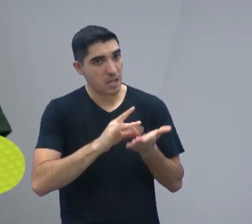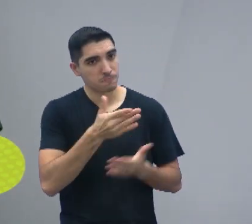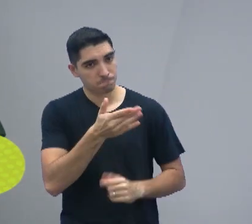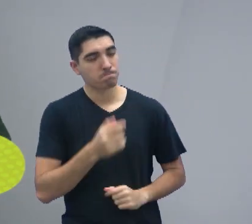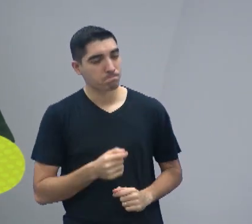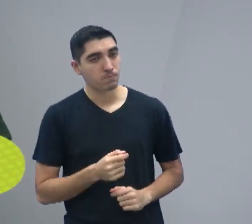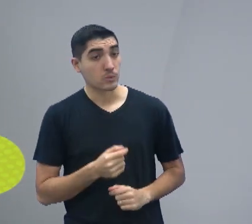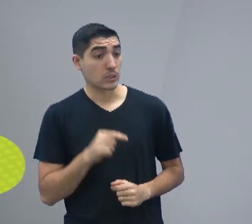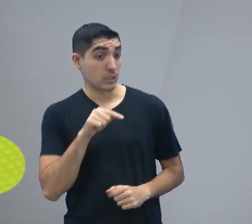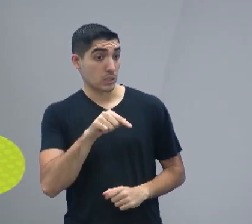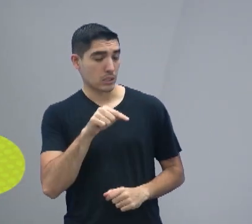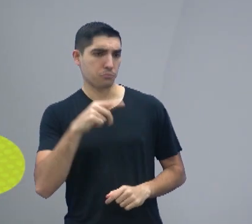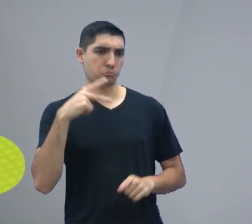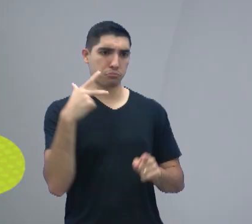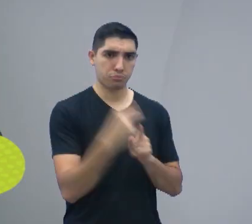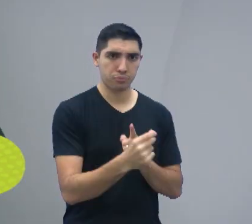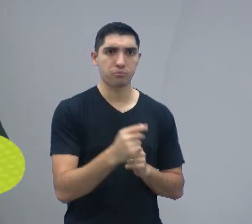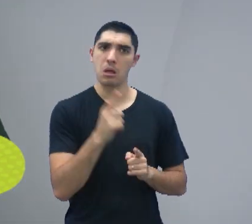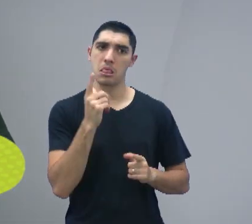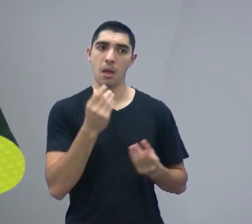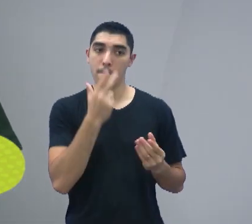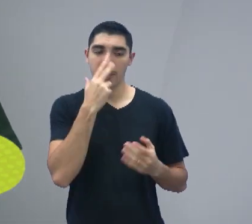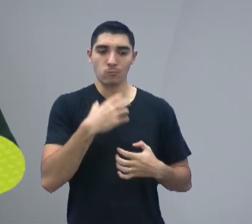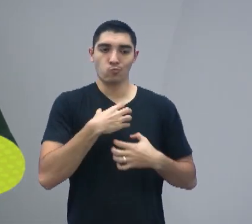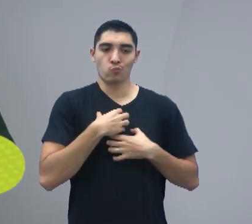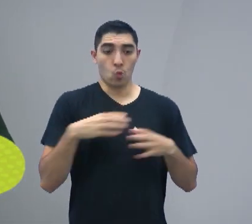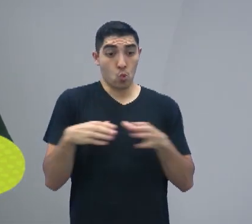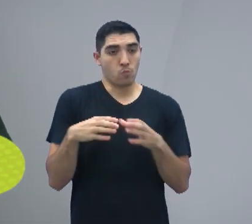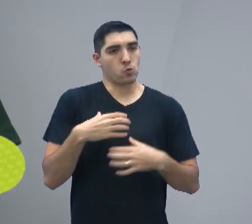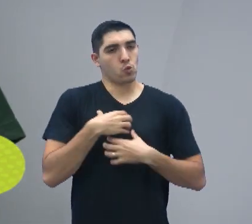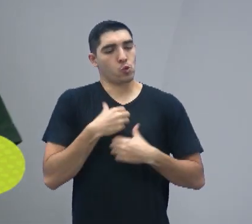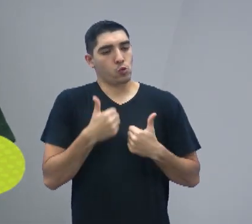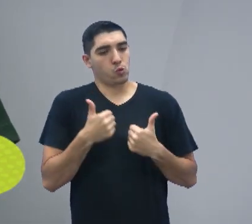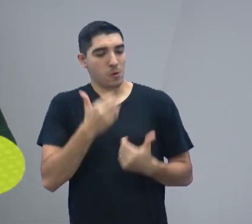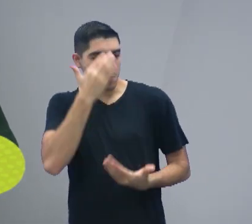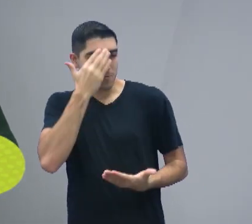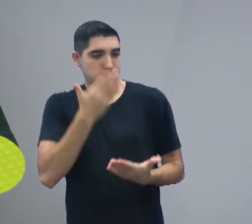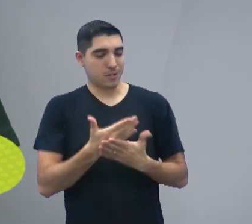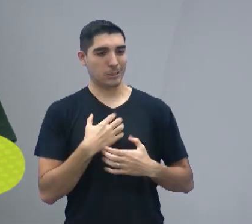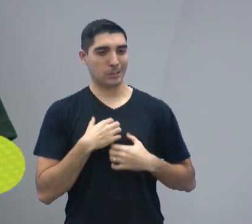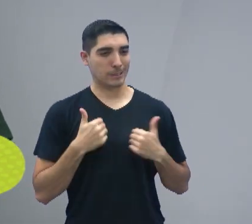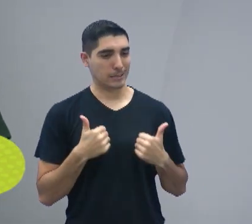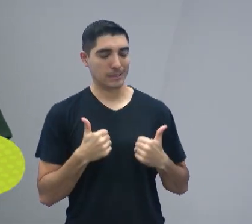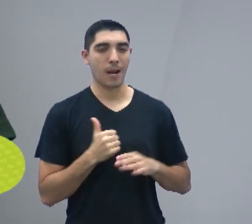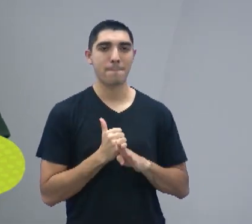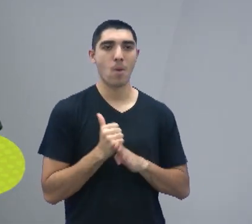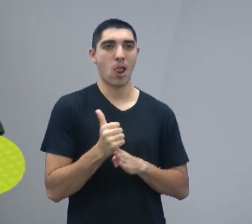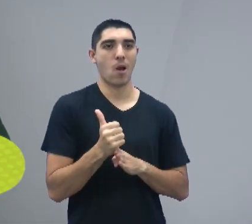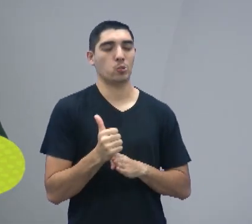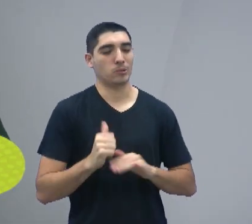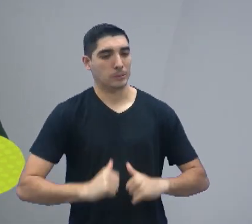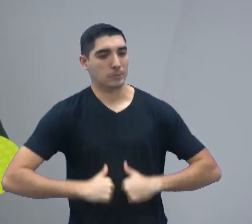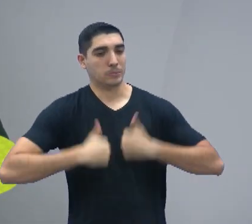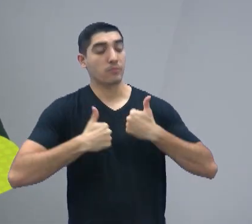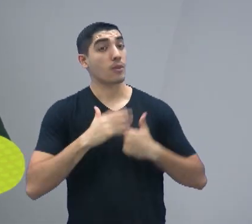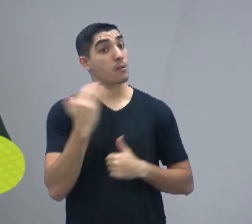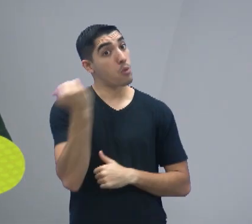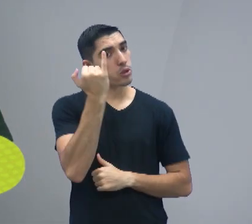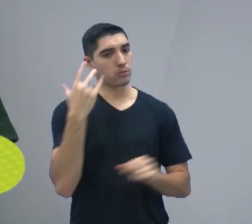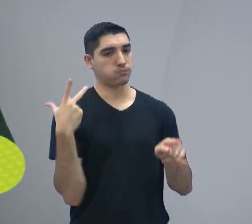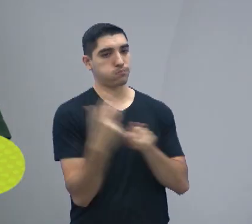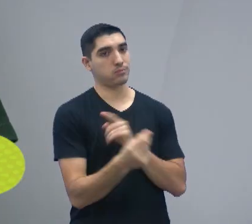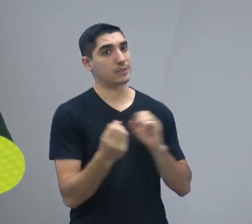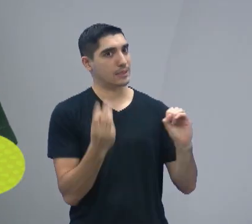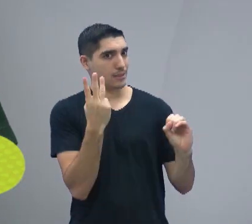resultado dar confiança, moral para a equipe, né? A primeira vitória dentro da competição, foi importante o São José ter ganhado de 3-0 também,